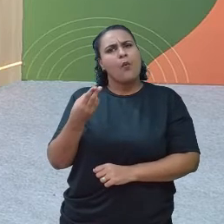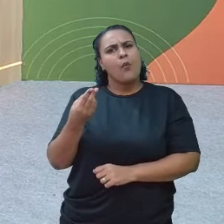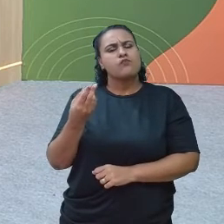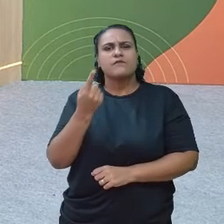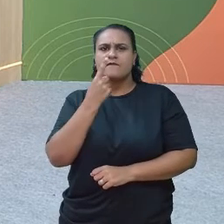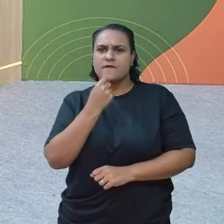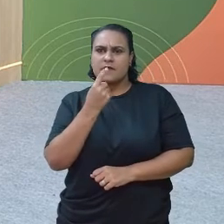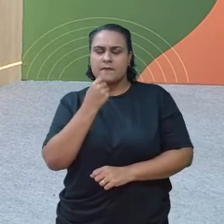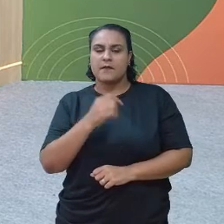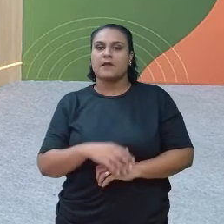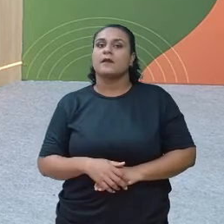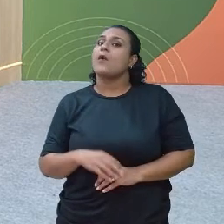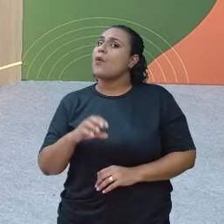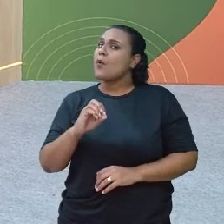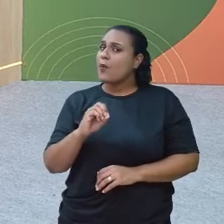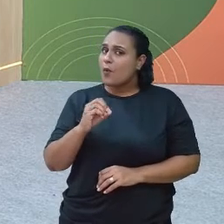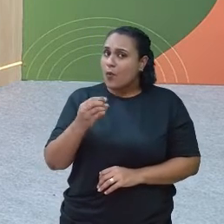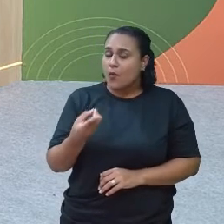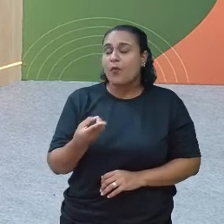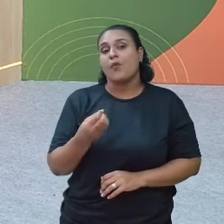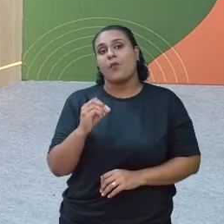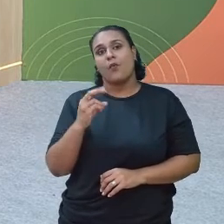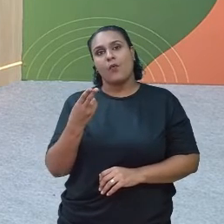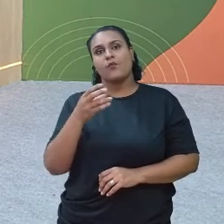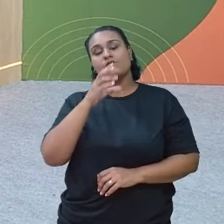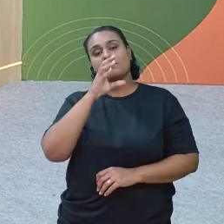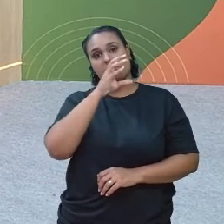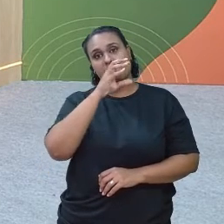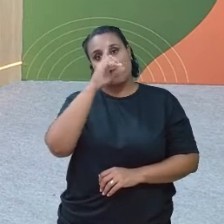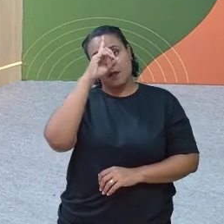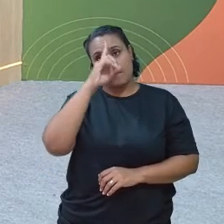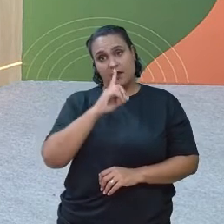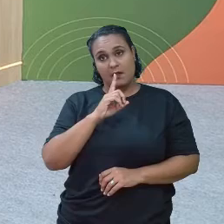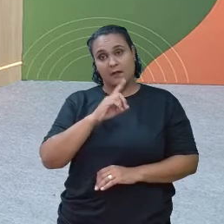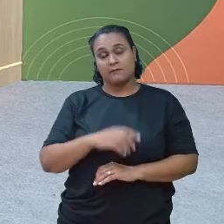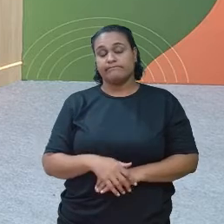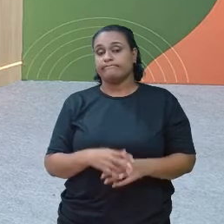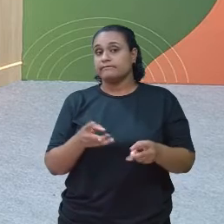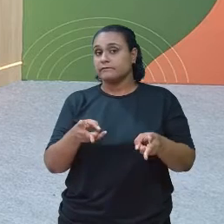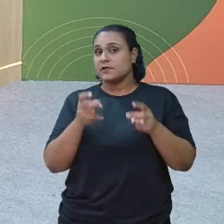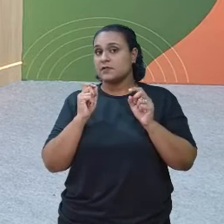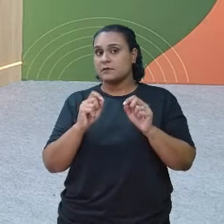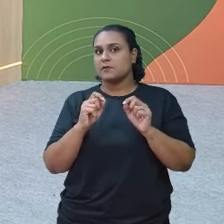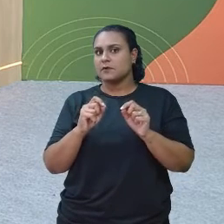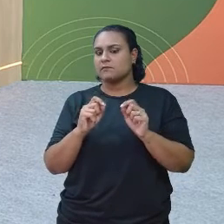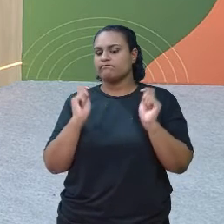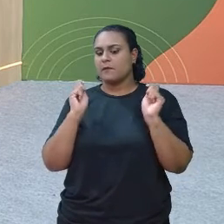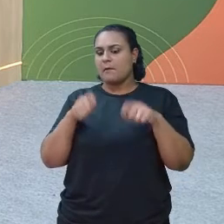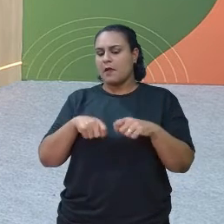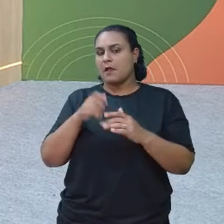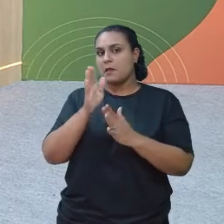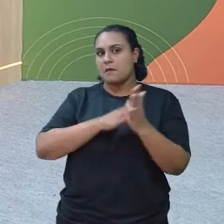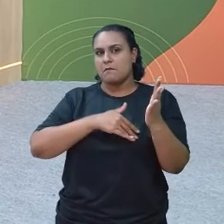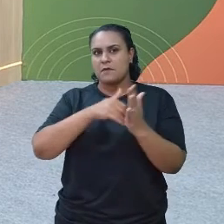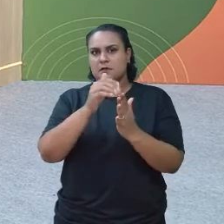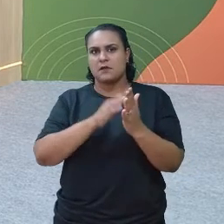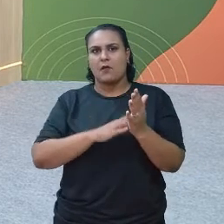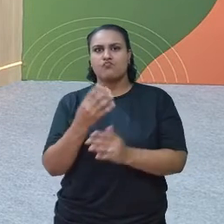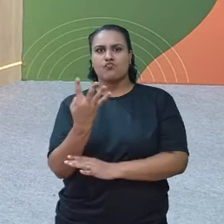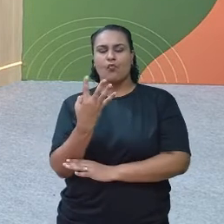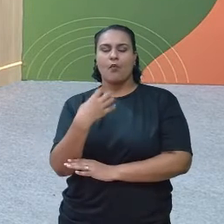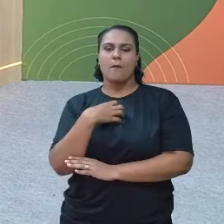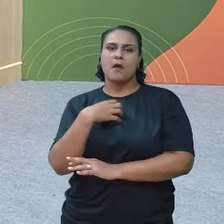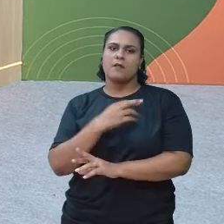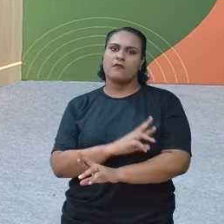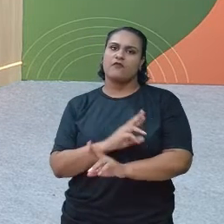cor vermelha, ou eu posso fazer na cor amarela. Então perceba que eu posso pintar essa região de 4 maneiras